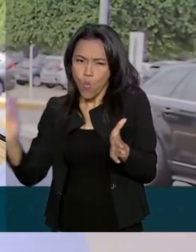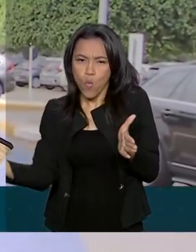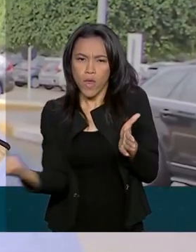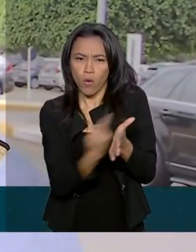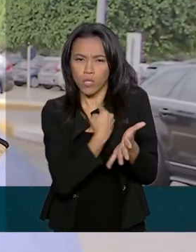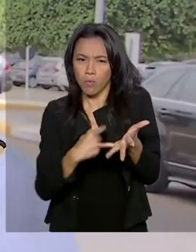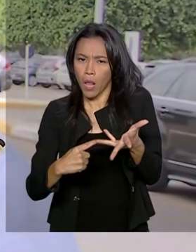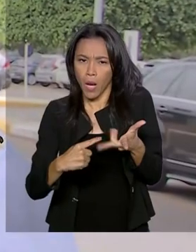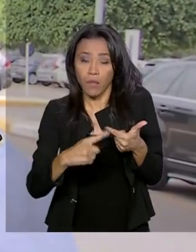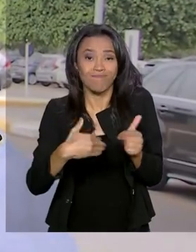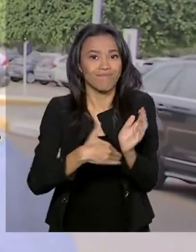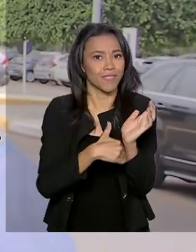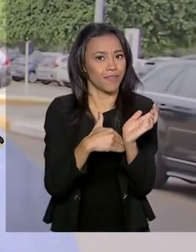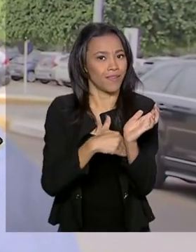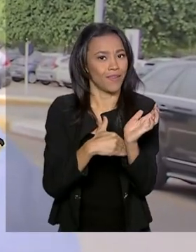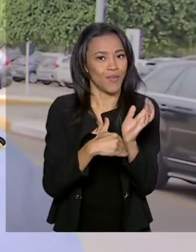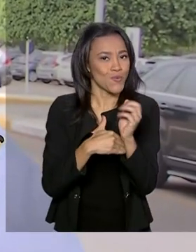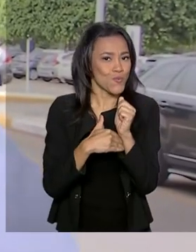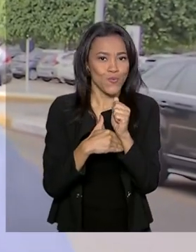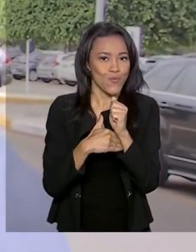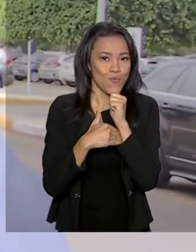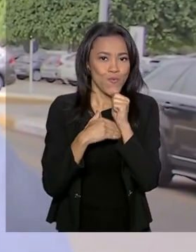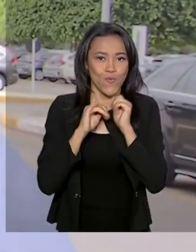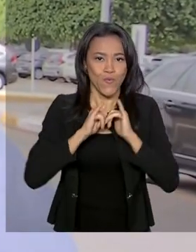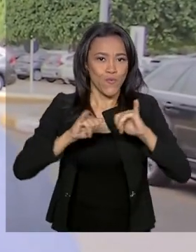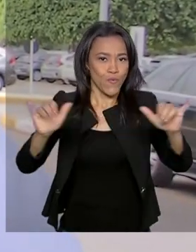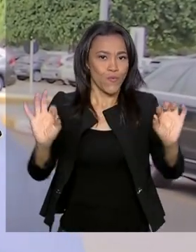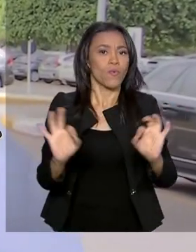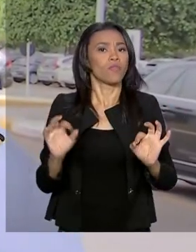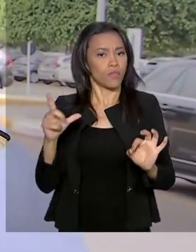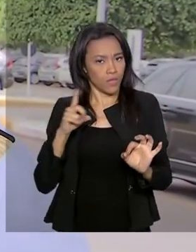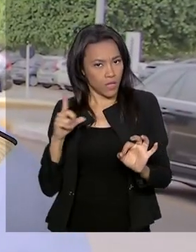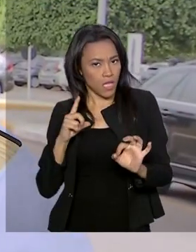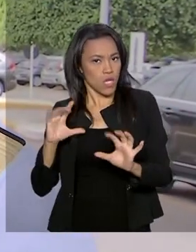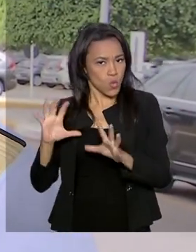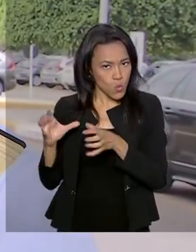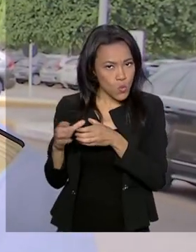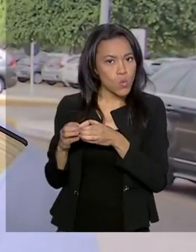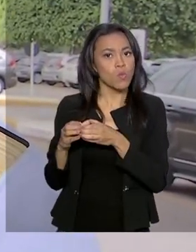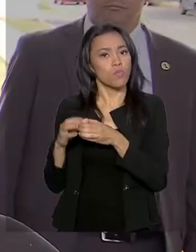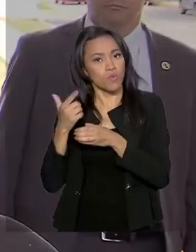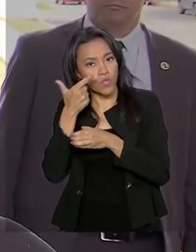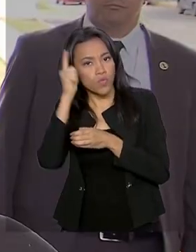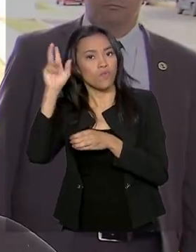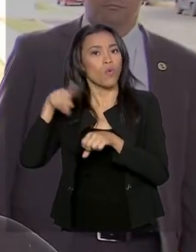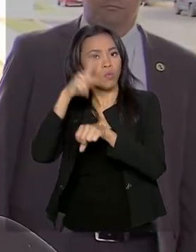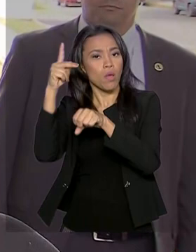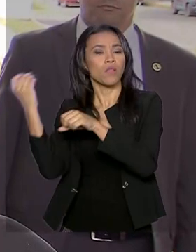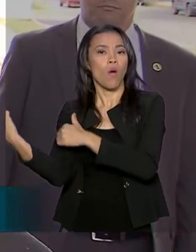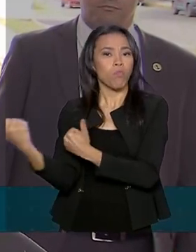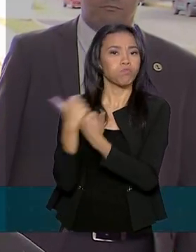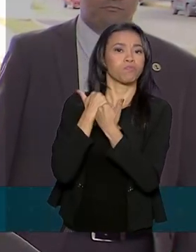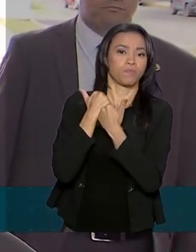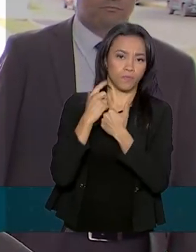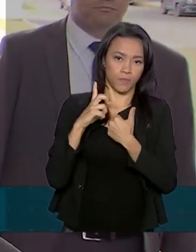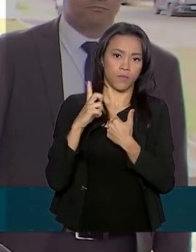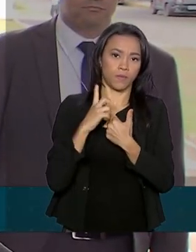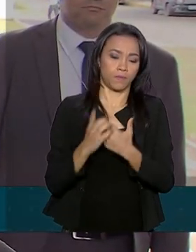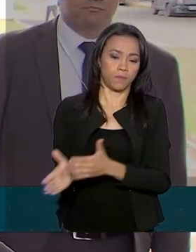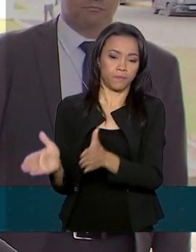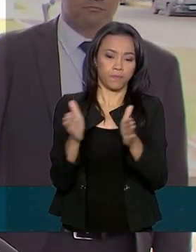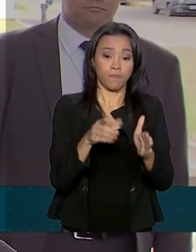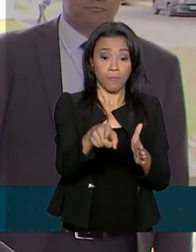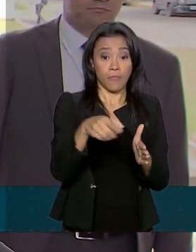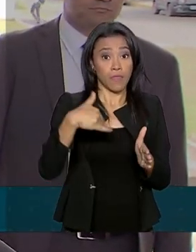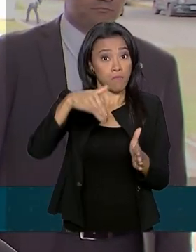importantes que eu posso dizer que existe ações estrangeiras que estão nos apoiando com cruzando dados em mais de 30 embarcações